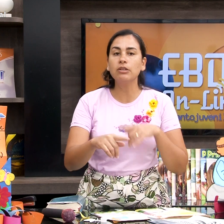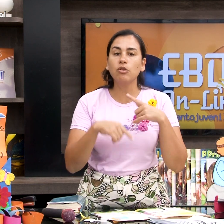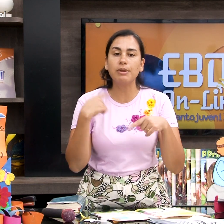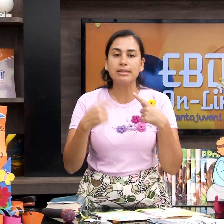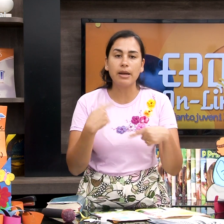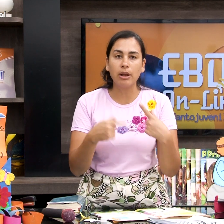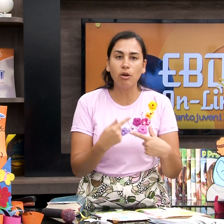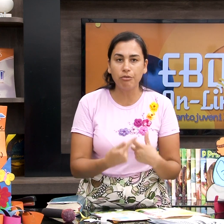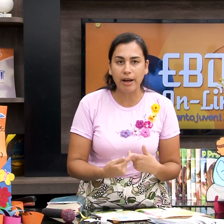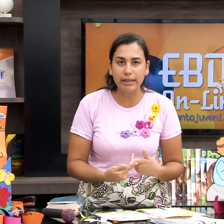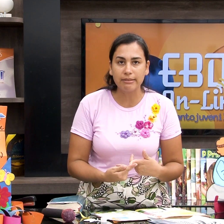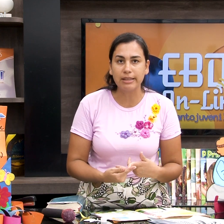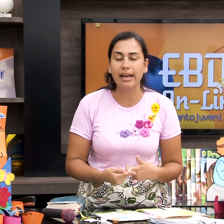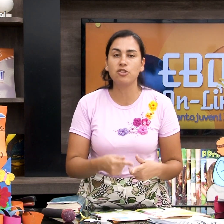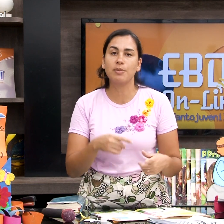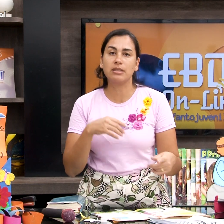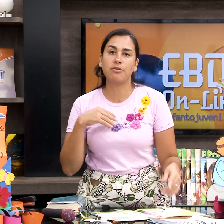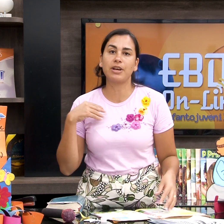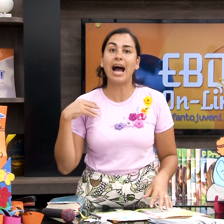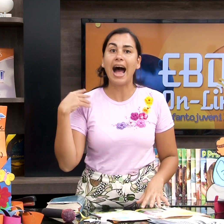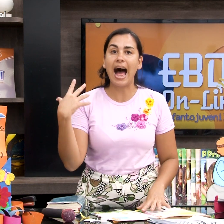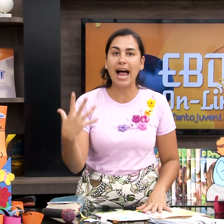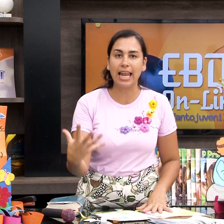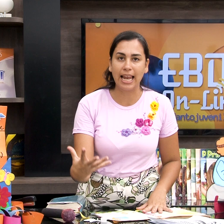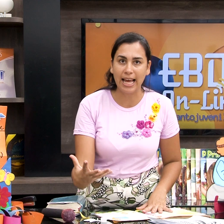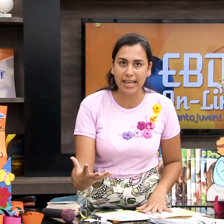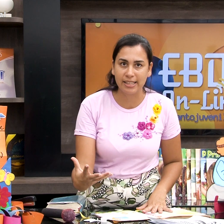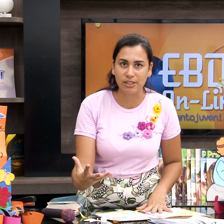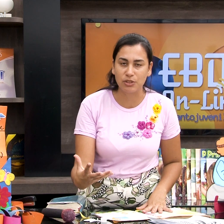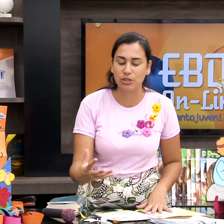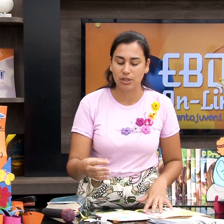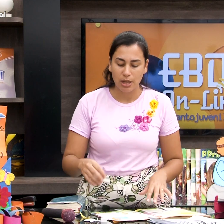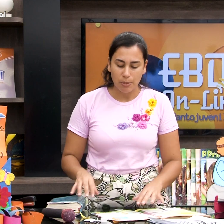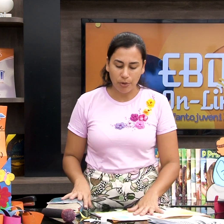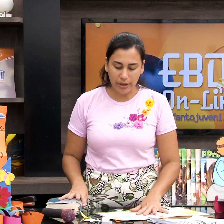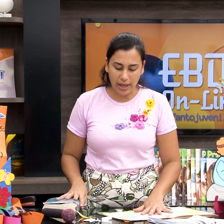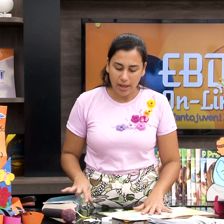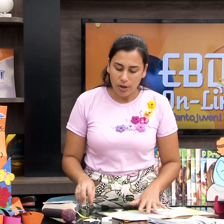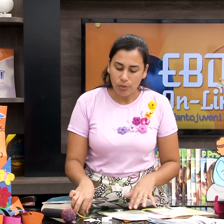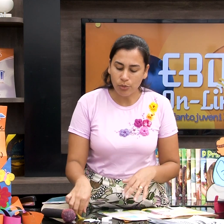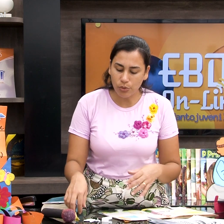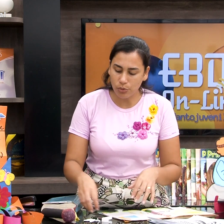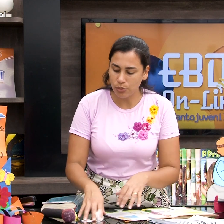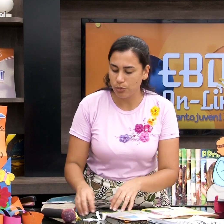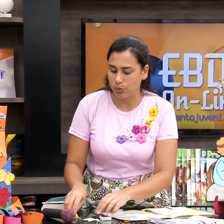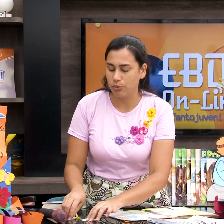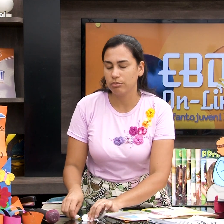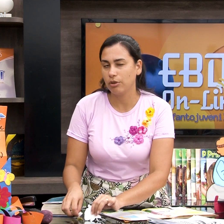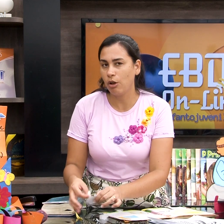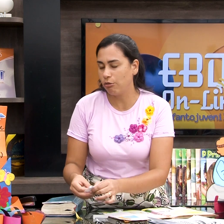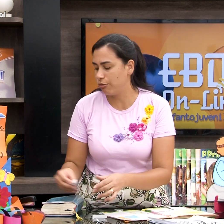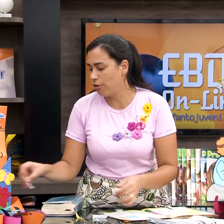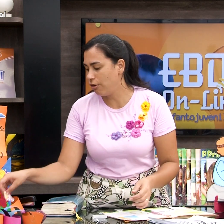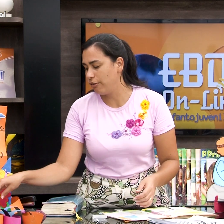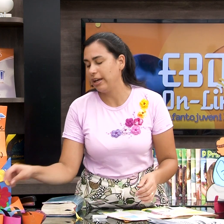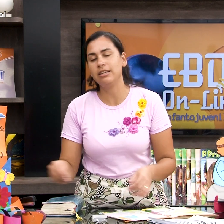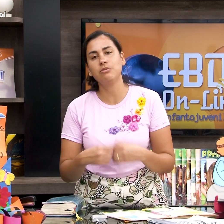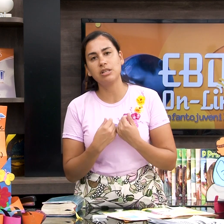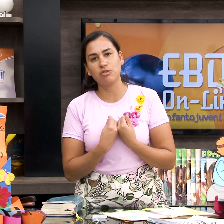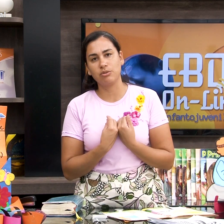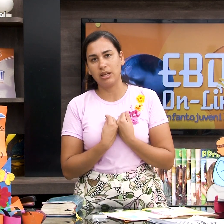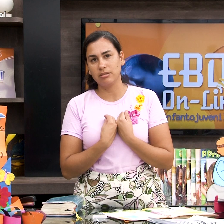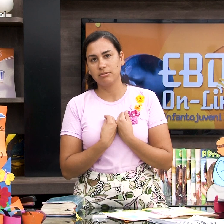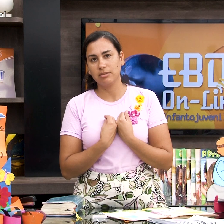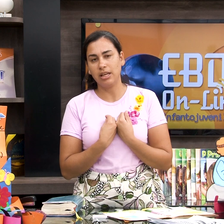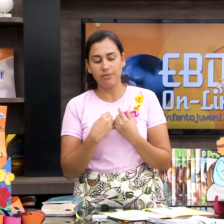E quando começaram a louvar e cantar, eles começaram a ficar alegres. Porque o louvor, ele